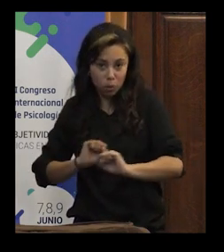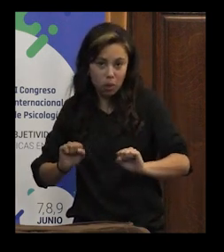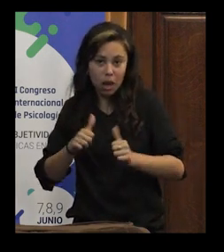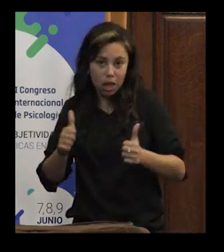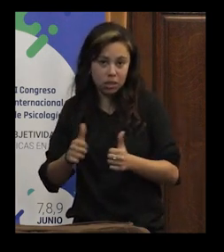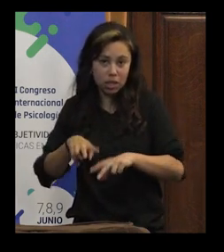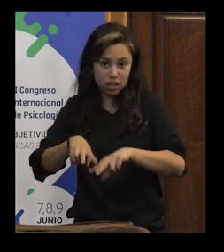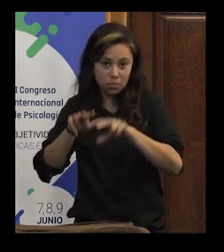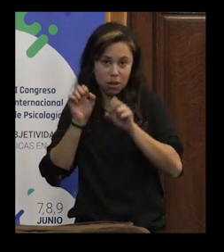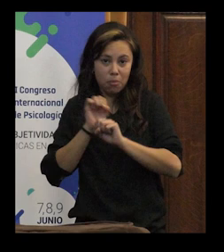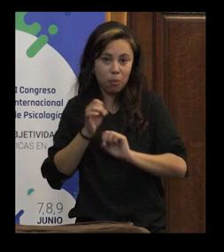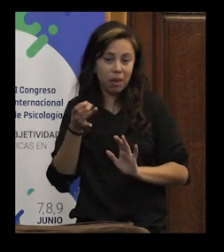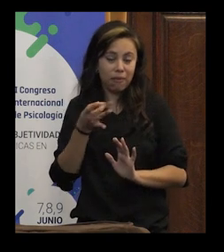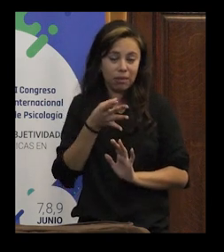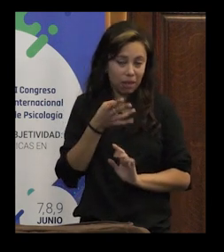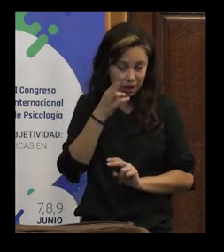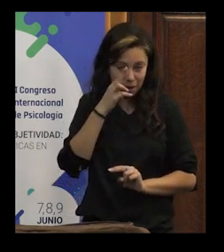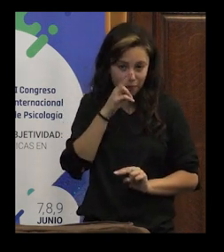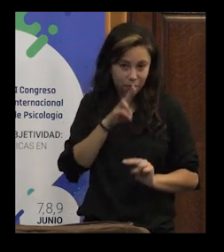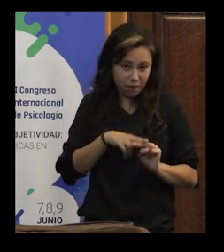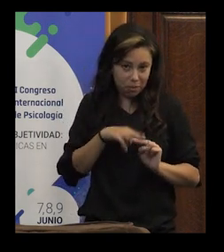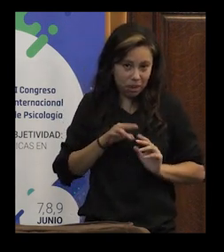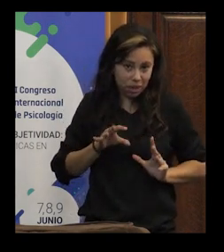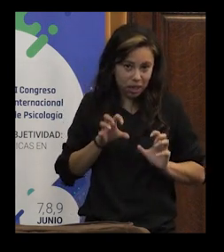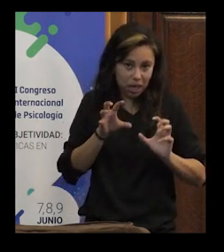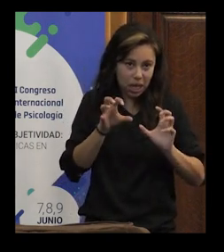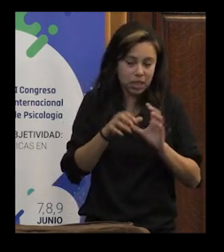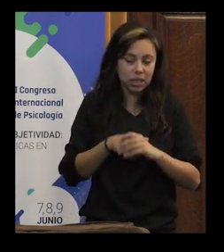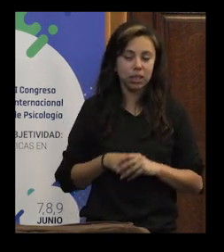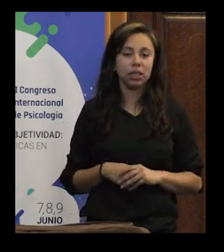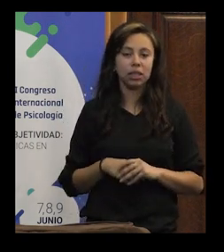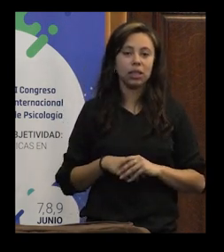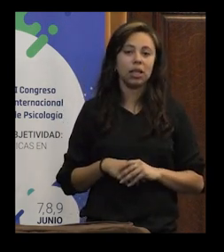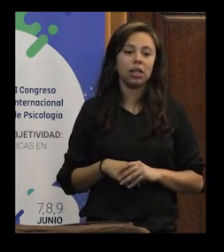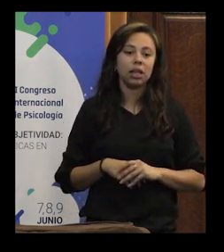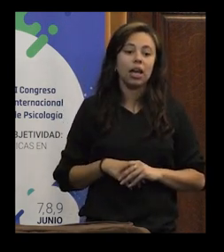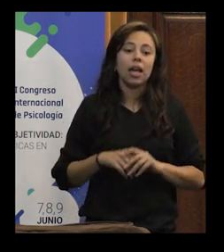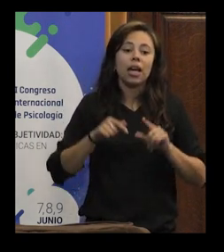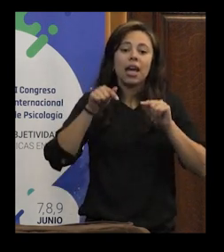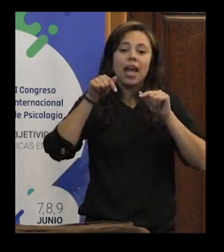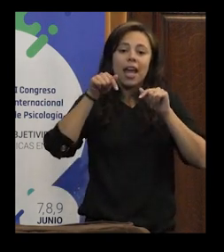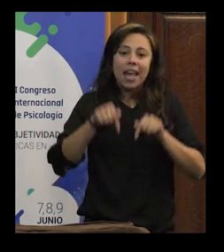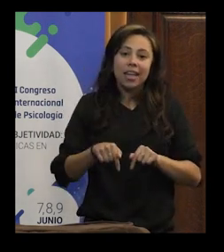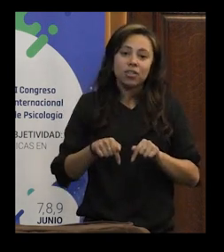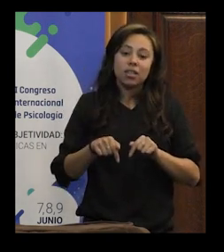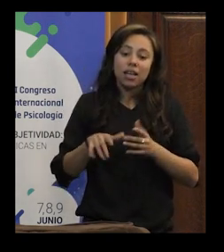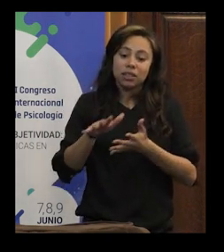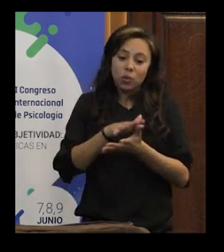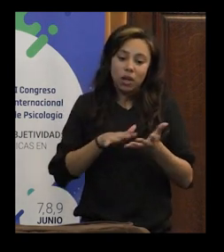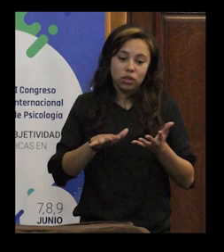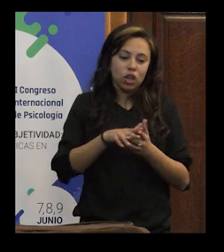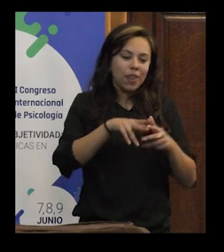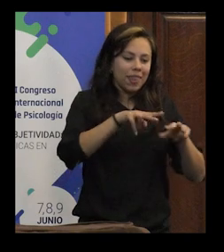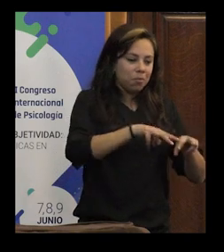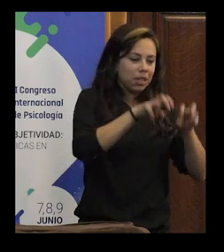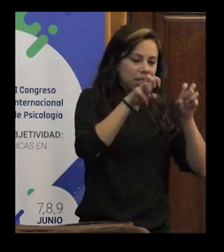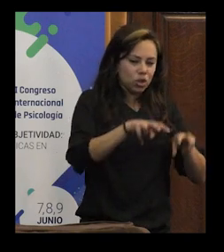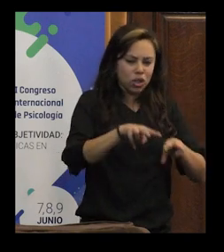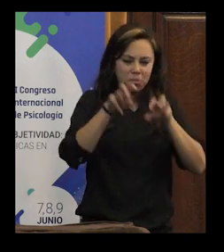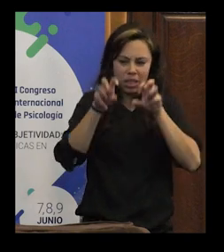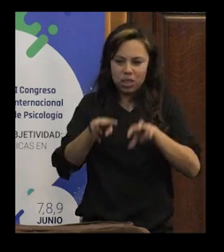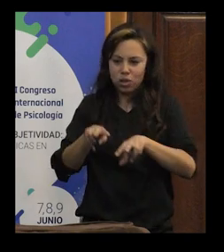Huntington. Isso também se aplica à detecção pré-natal. Este é